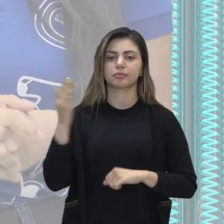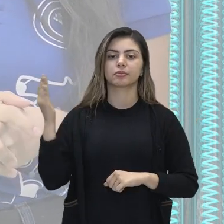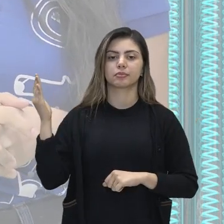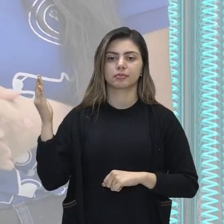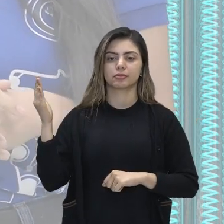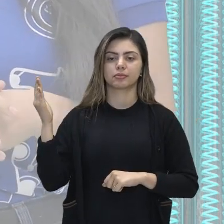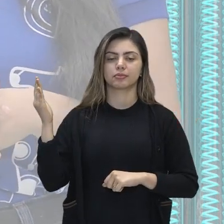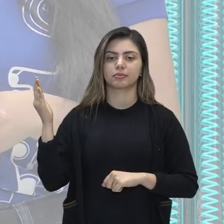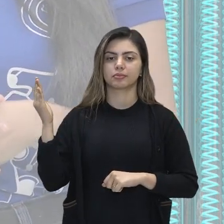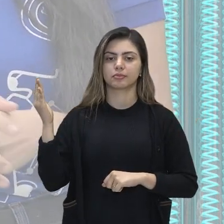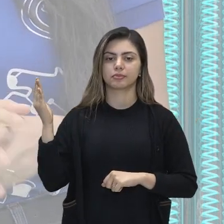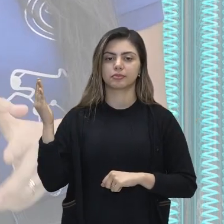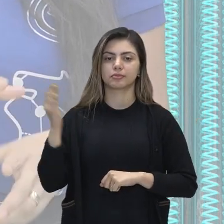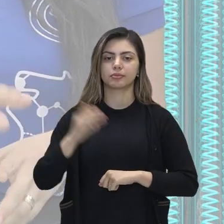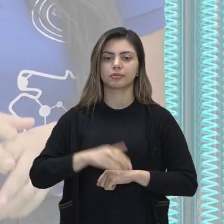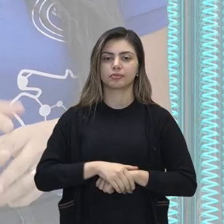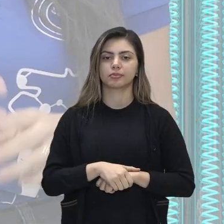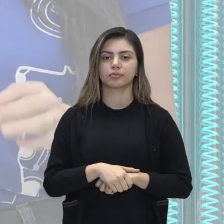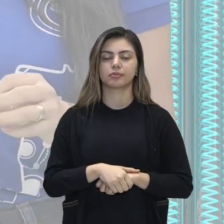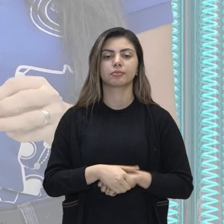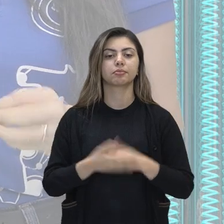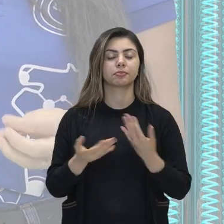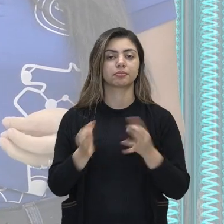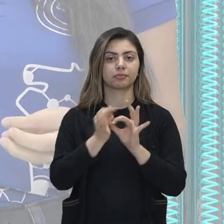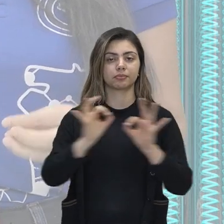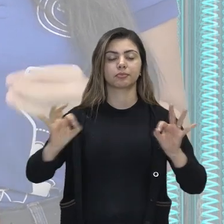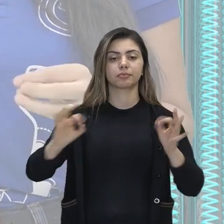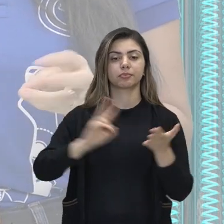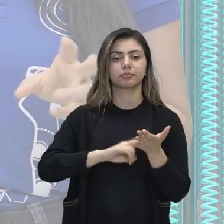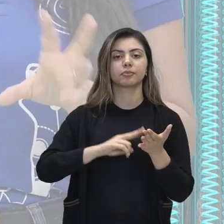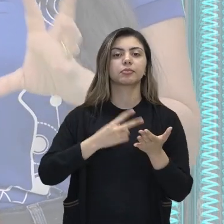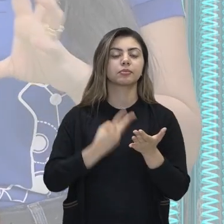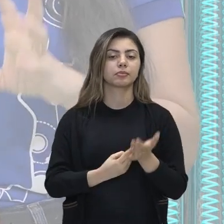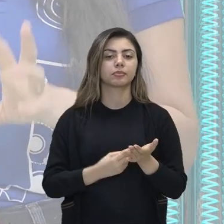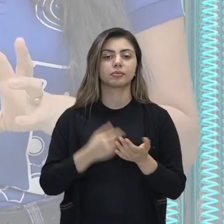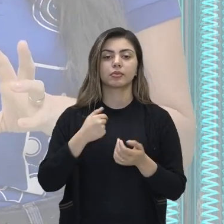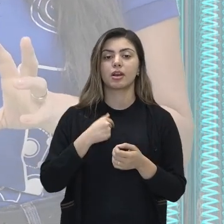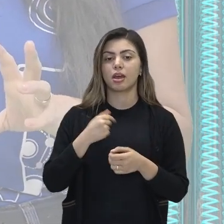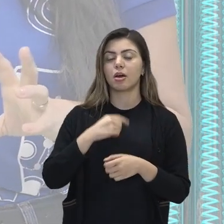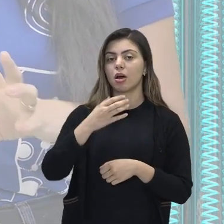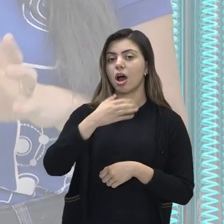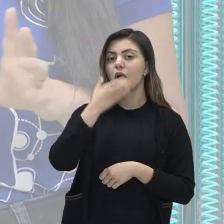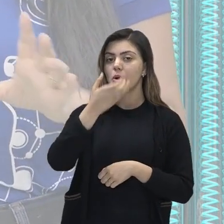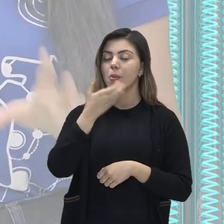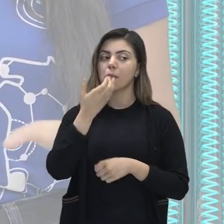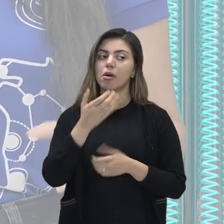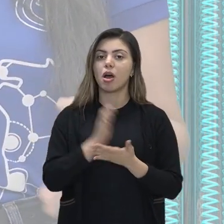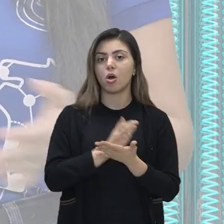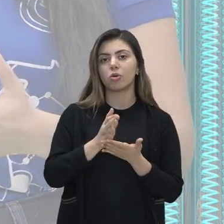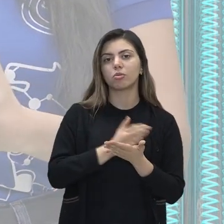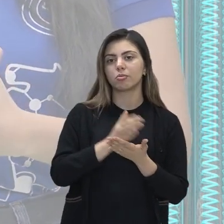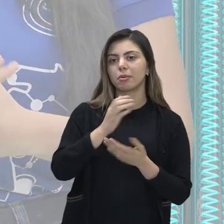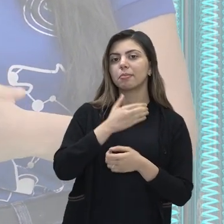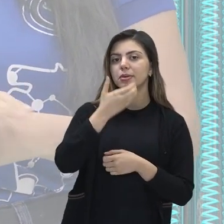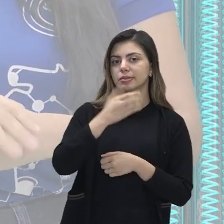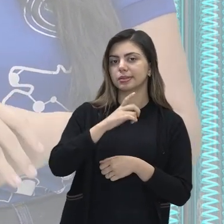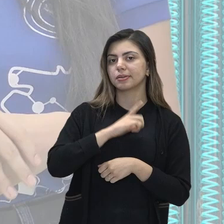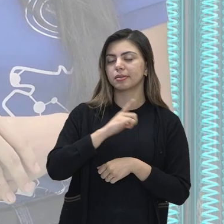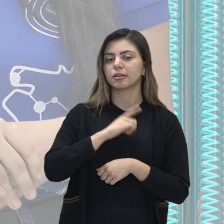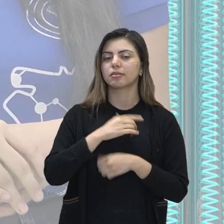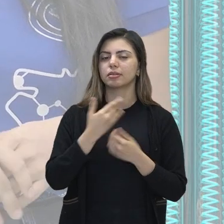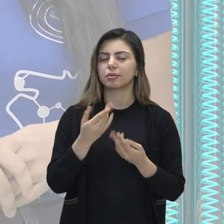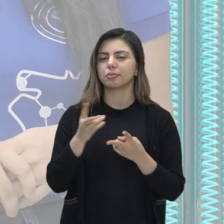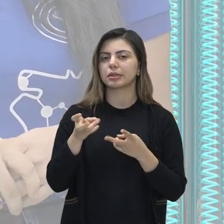I have some apples. Eu tenho algumas maçãs. Então, essa frase afirmativa, você não está dizendo